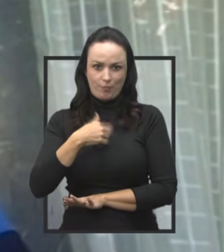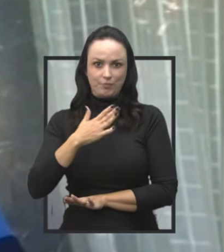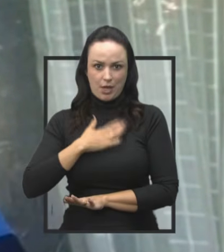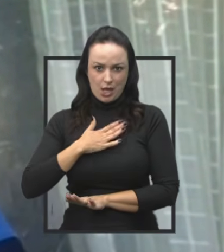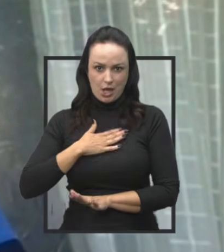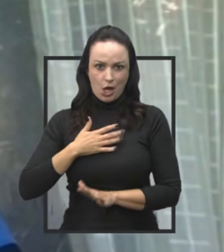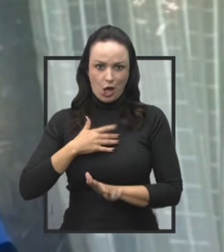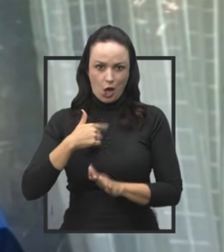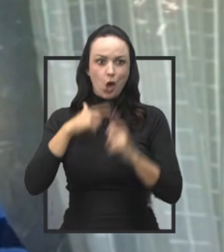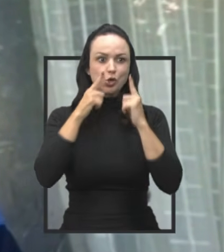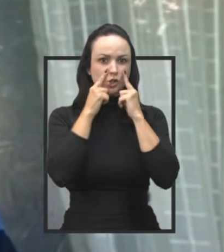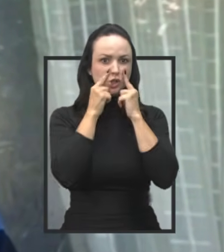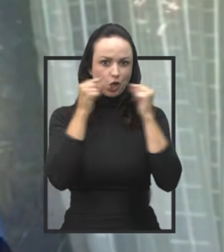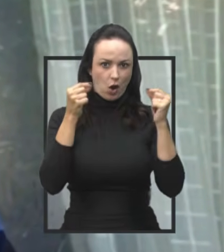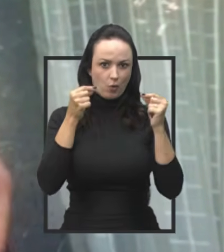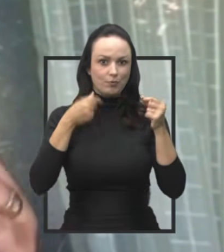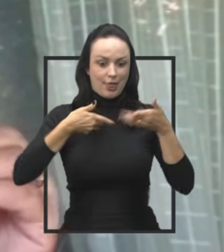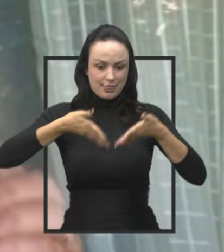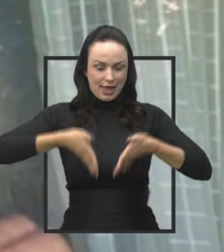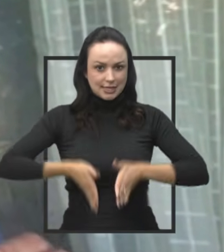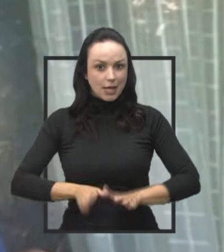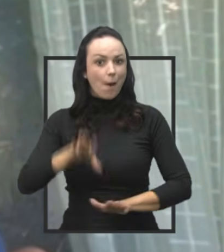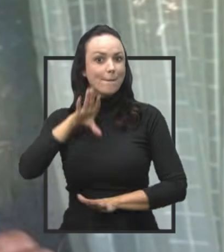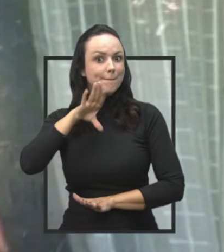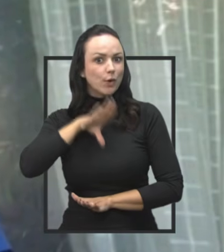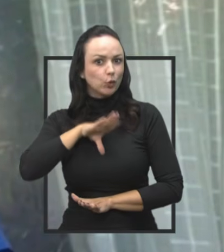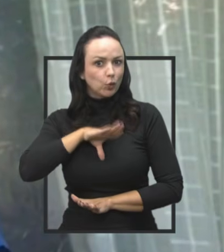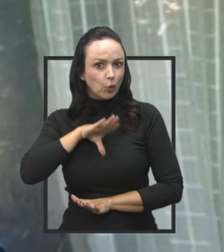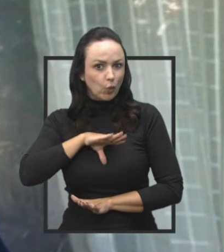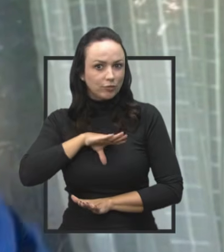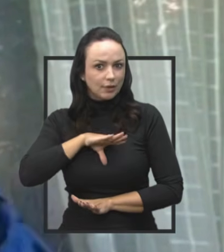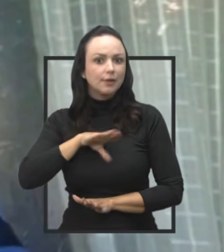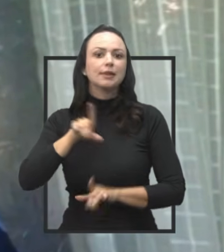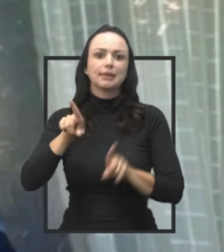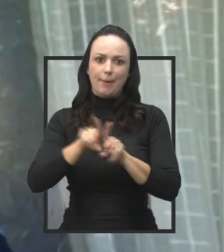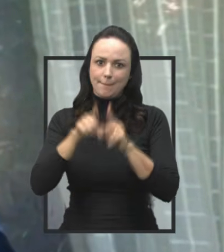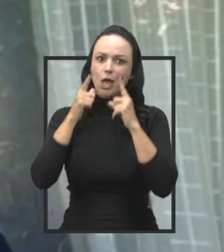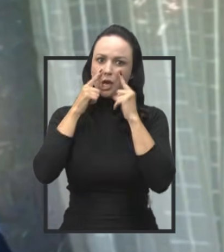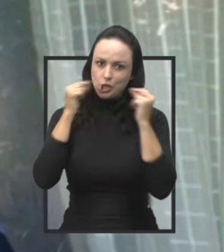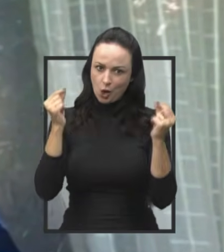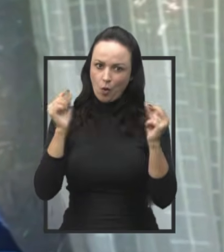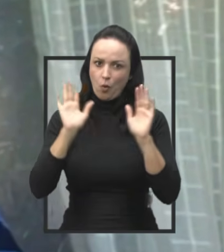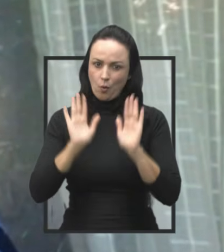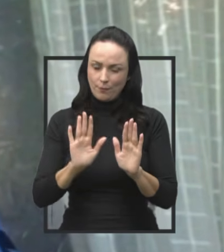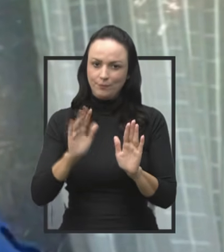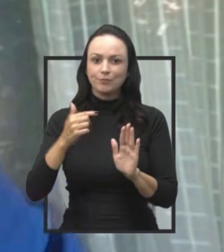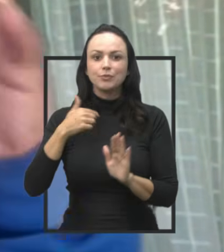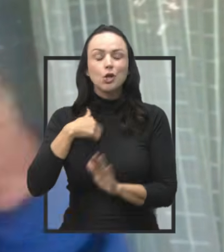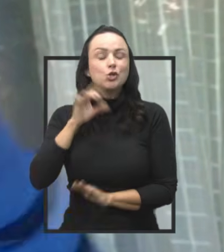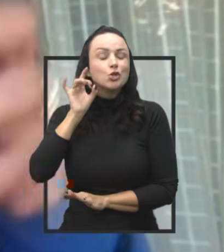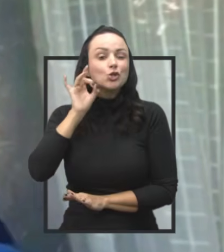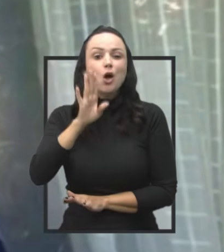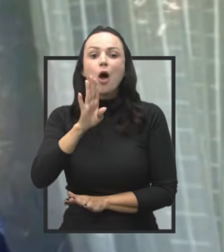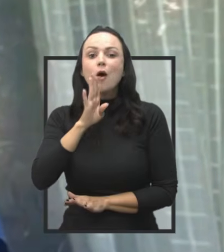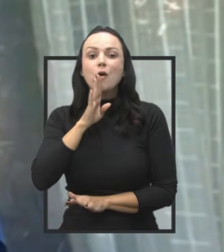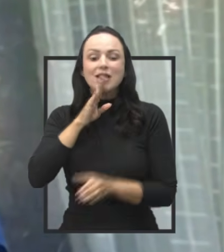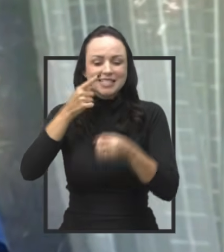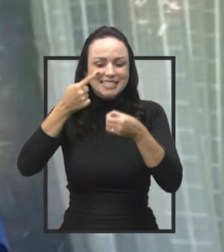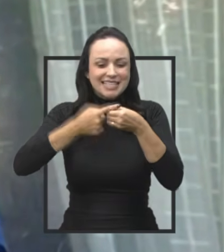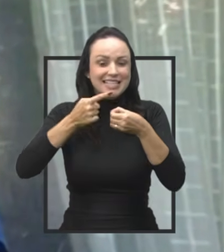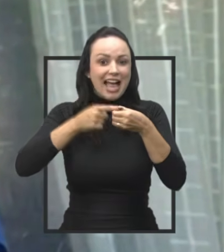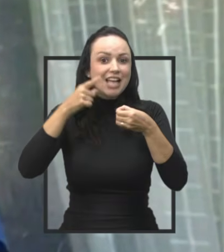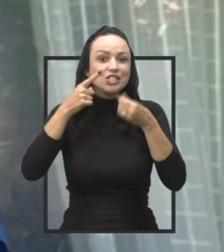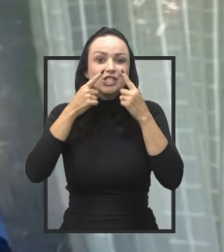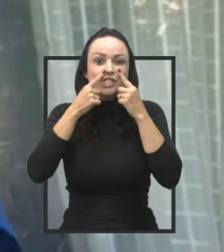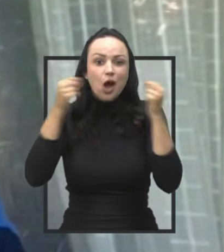Embora eu seja jauense, nascido no distrito de Potunduva e também jauense, eu só conheci a